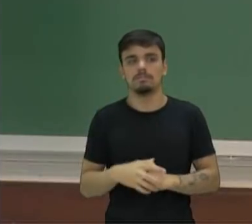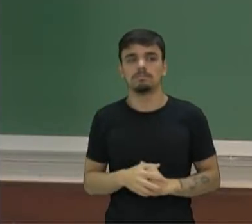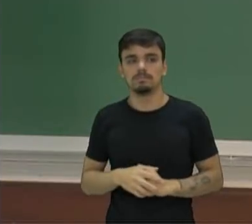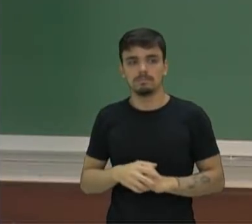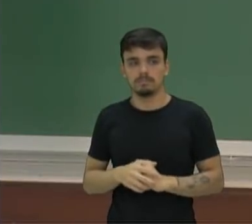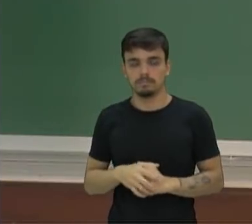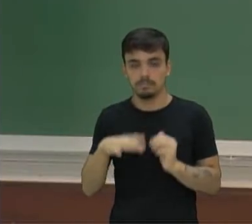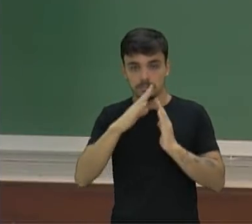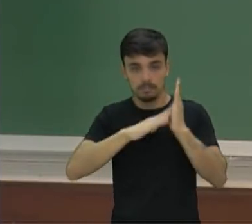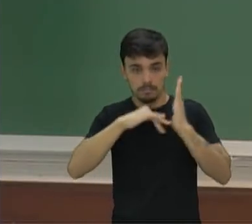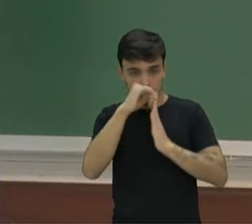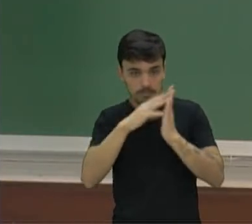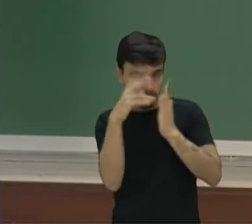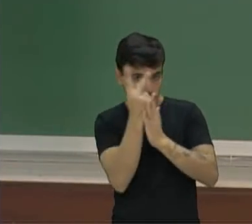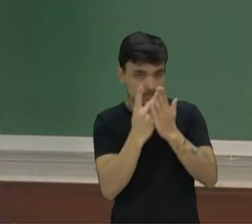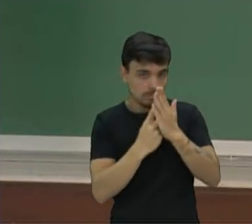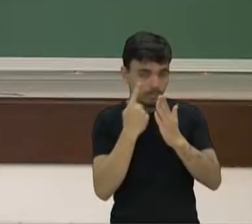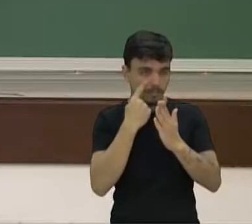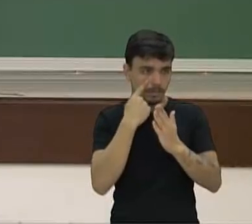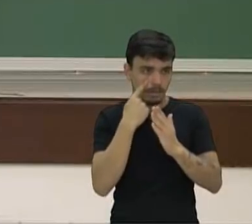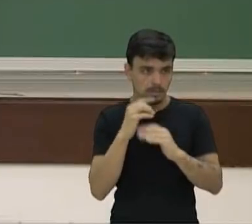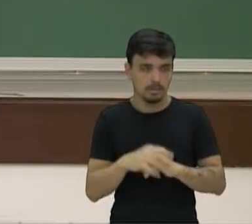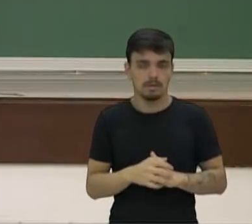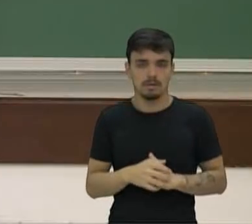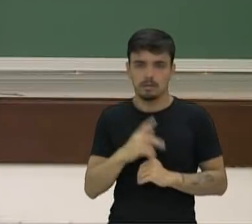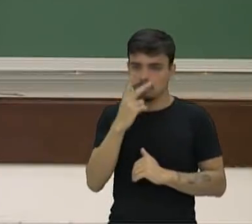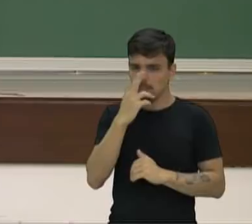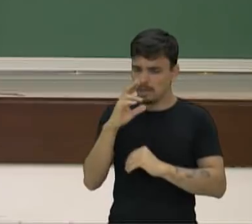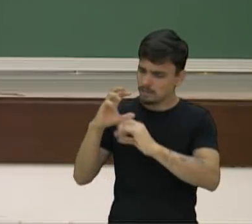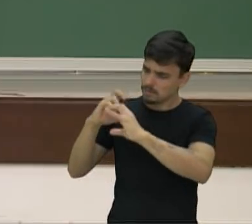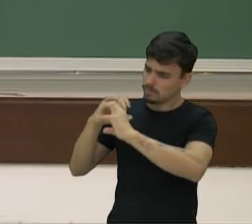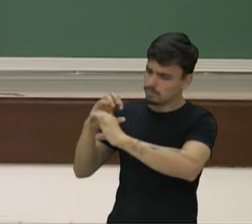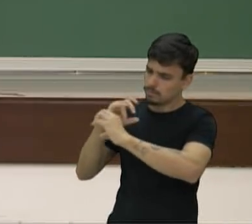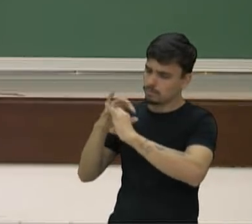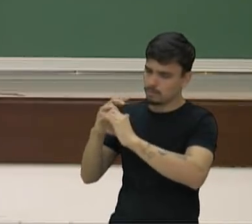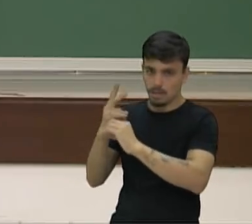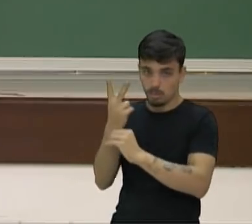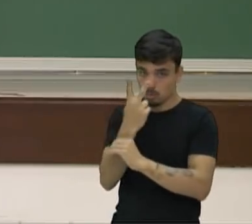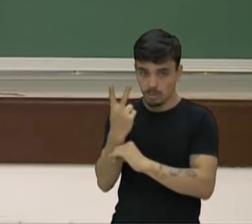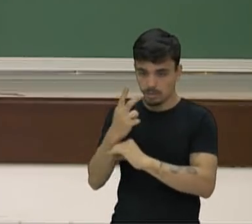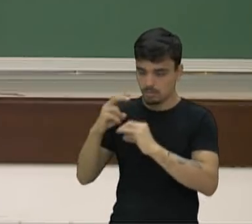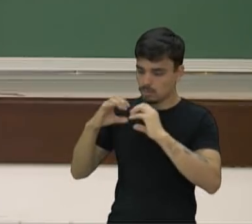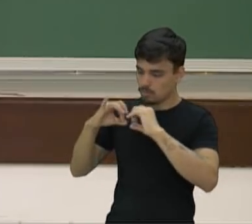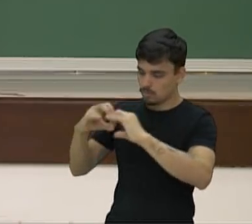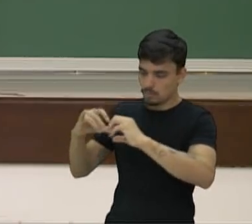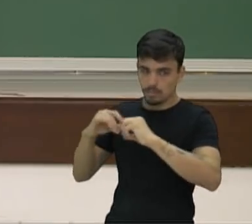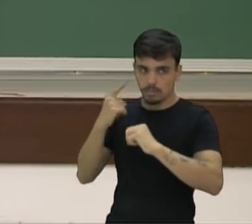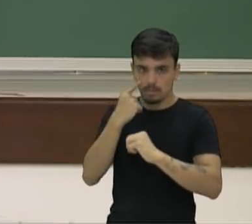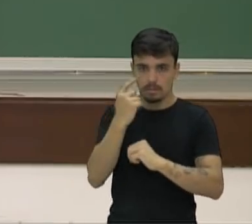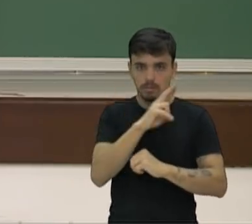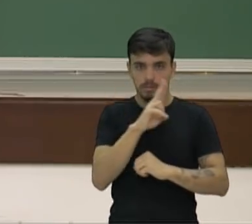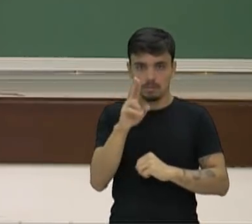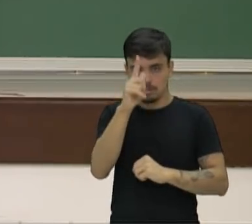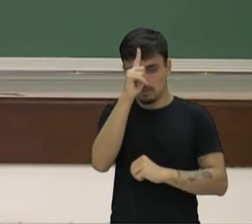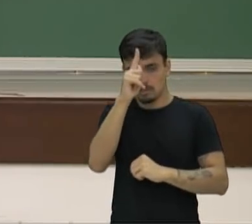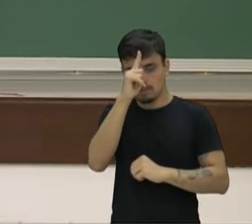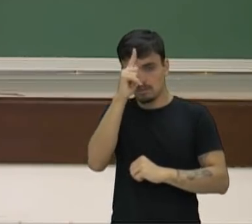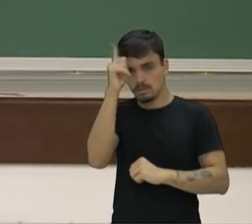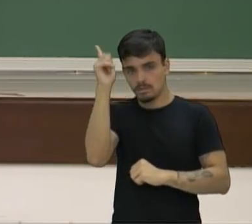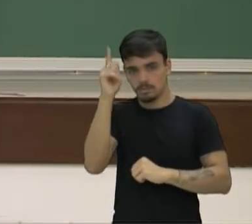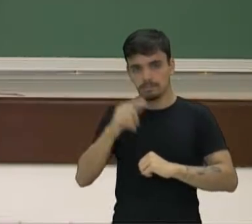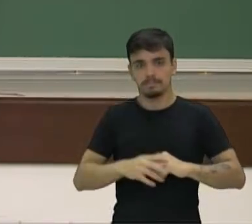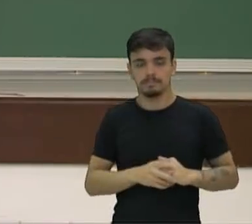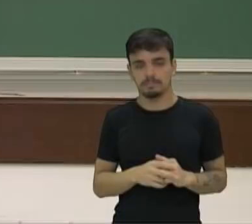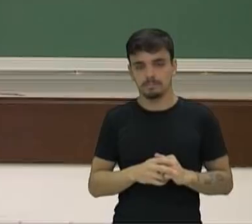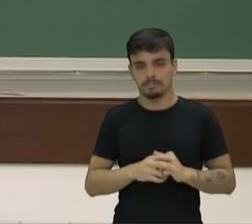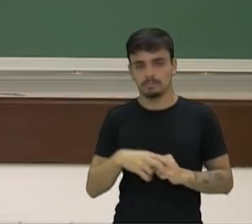aulo. Aulo é esse instrumento, parece uma espécie de uma flauta dupla, né? Um instrumento grego, onde o musicista,